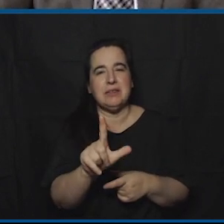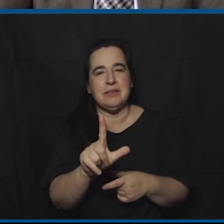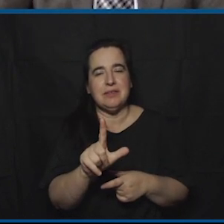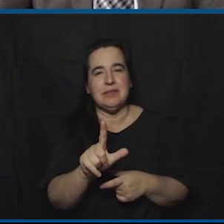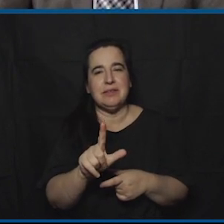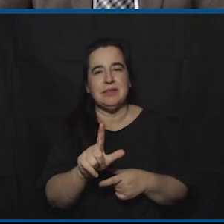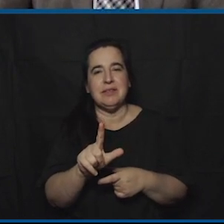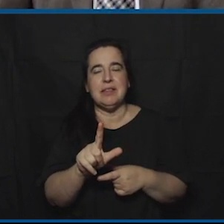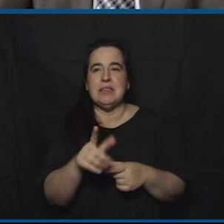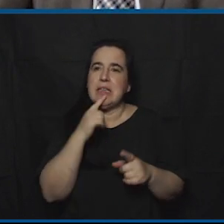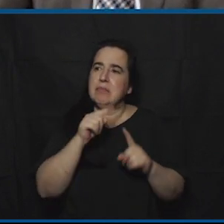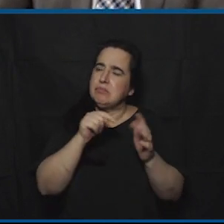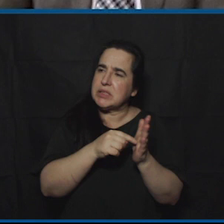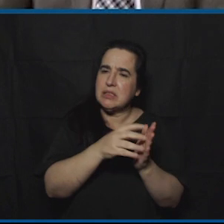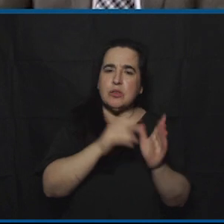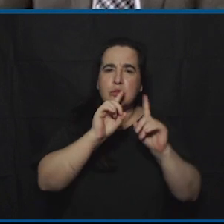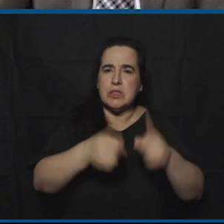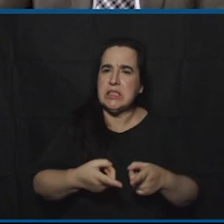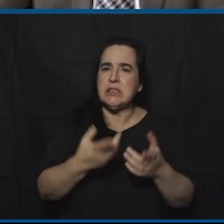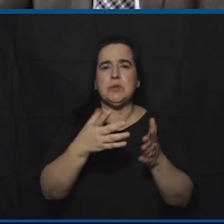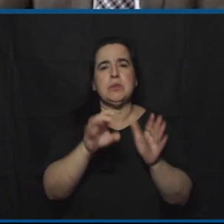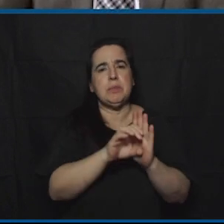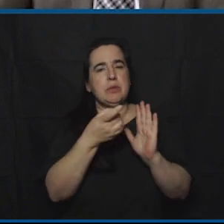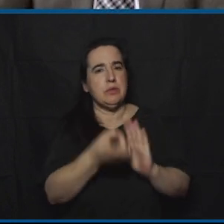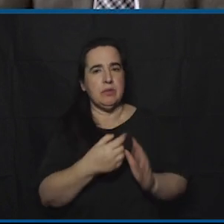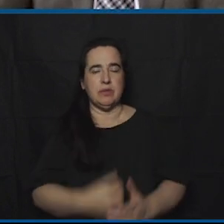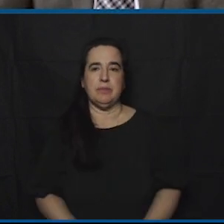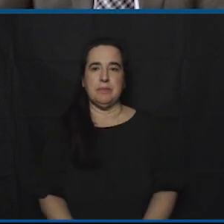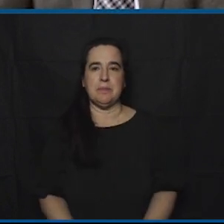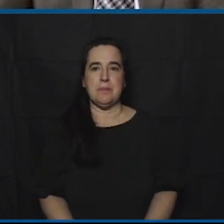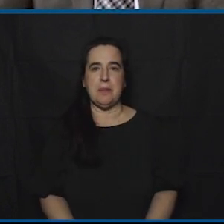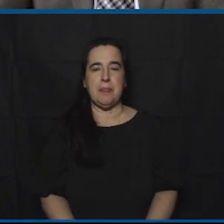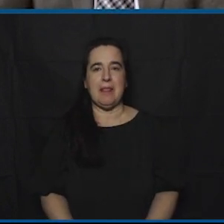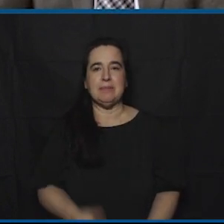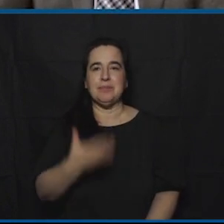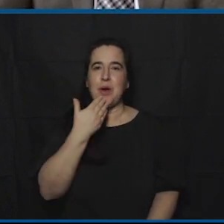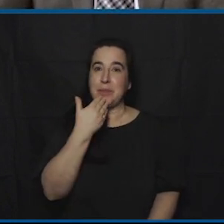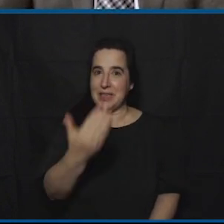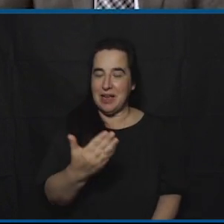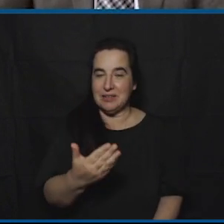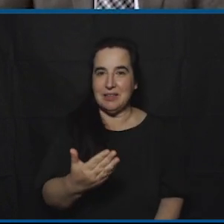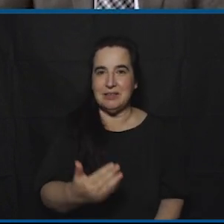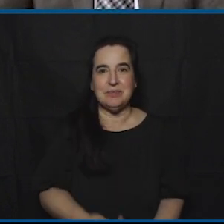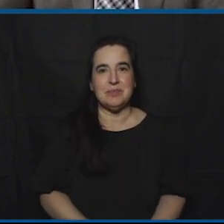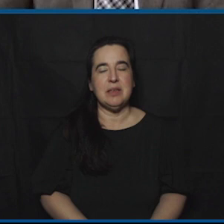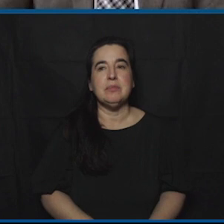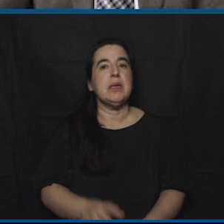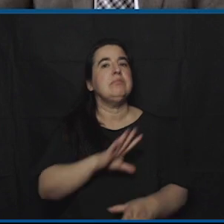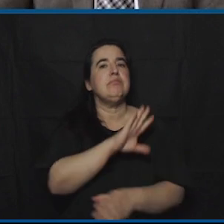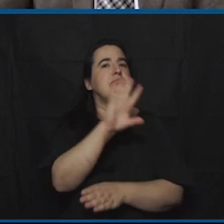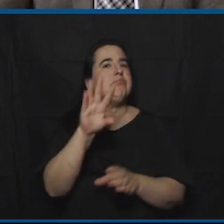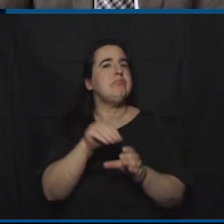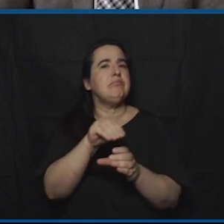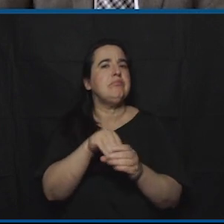aqui presente, já neste início deste capítulo 9. Uhum. Muito obrigado por esta